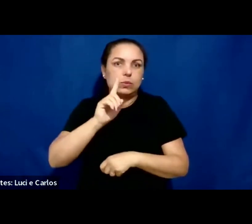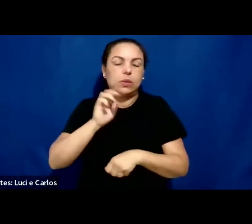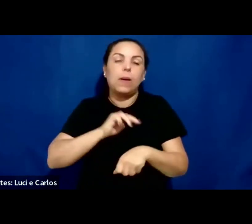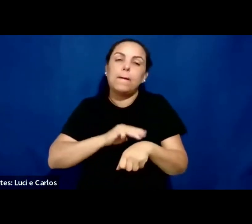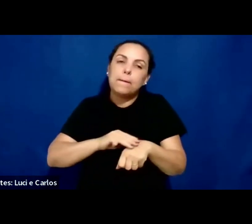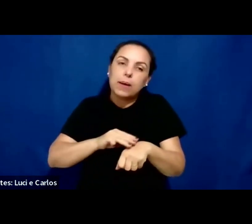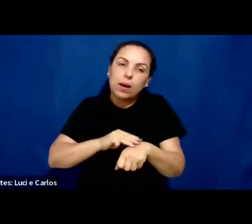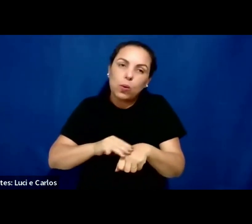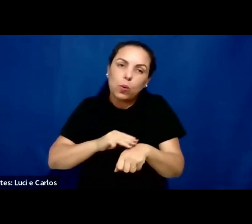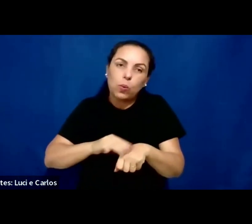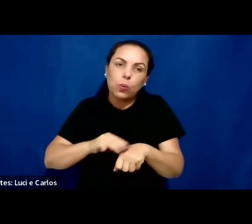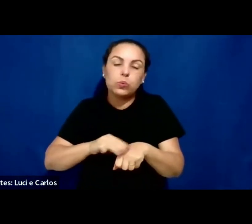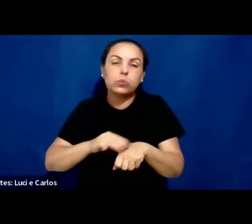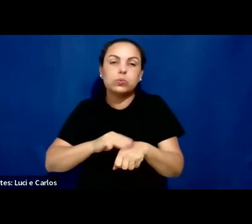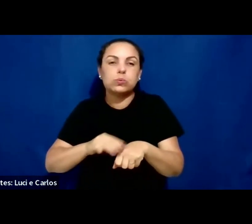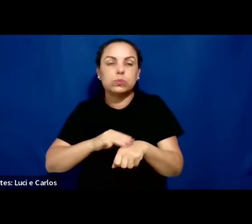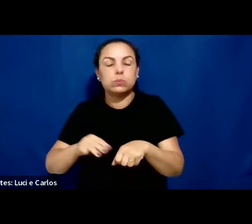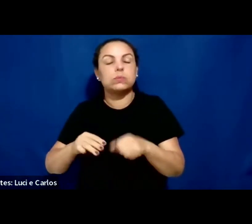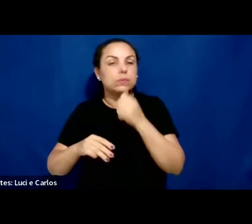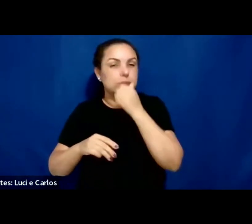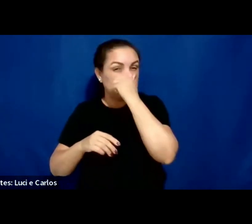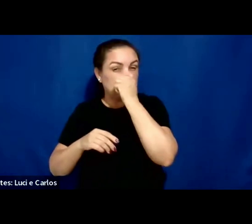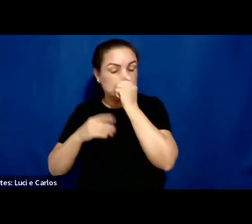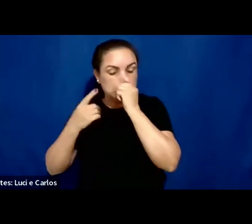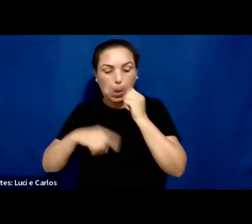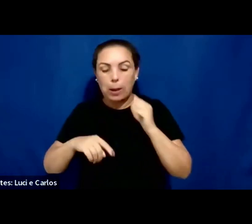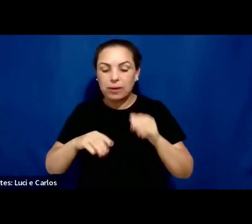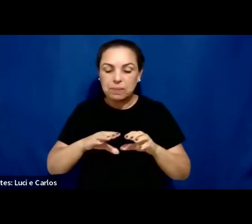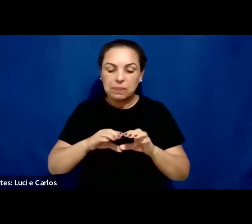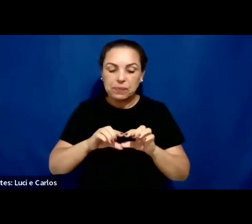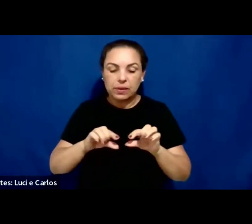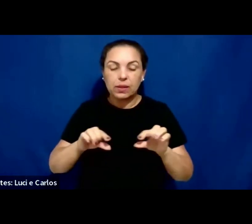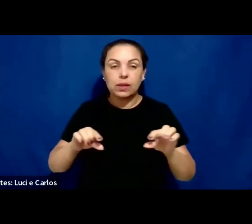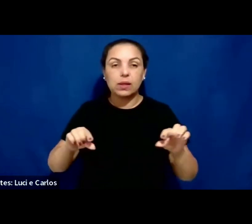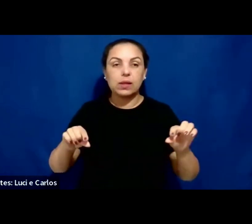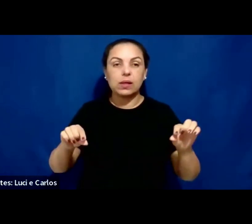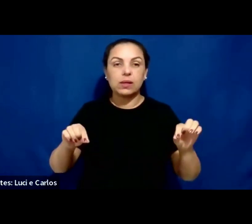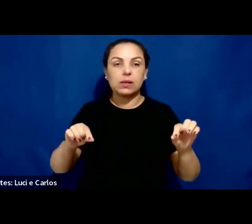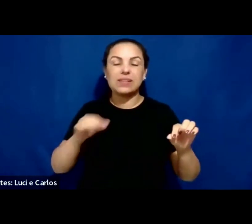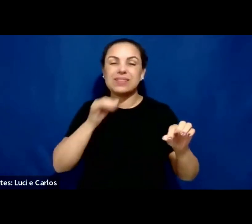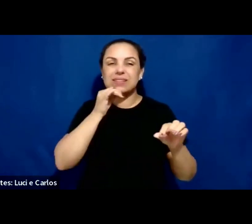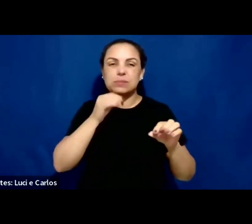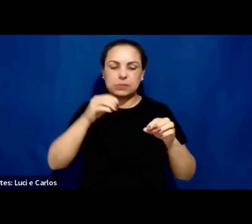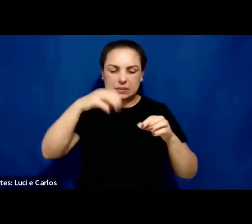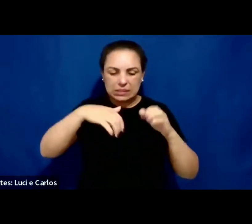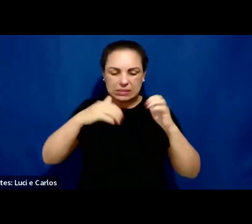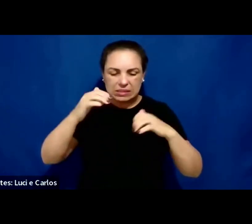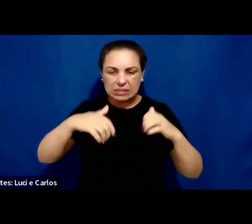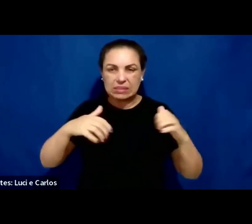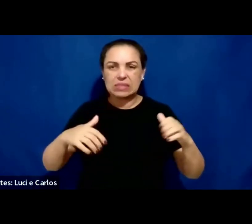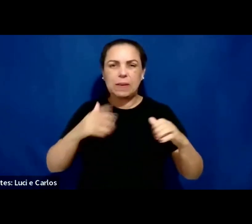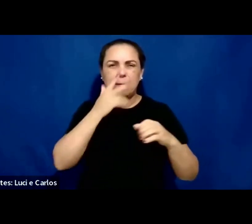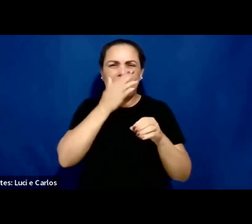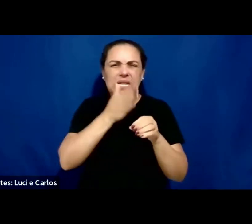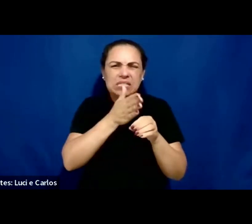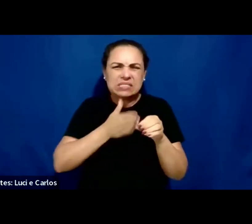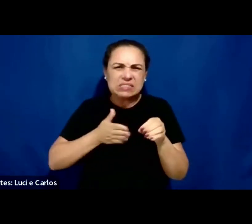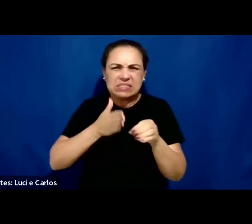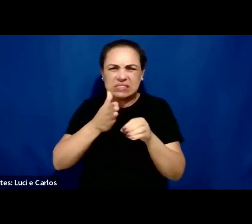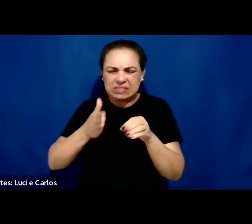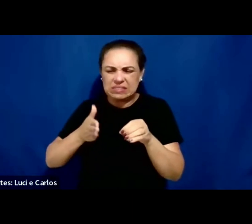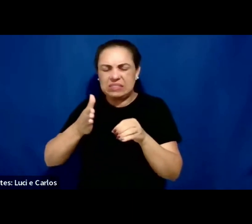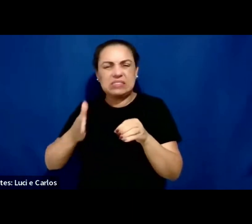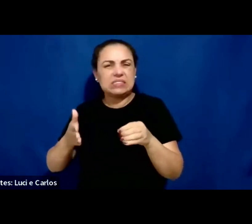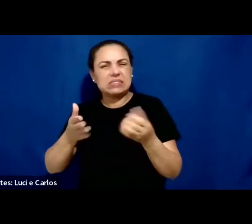escura, né? A consistência, ele deve ser livre de aderência. Aquelas fezes que parecem um